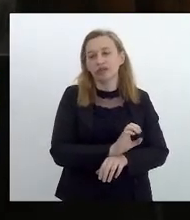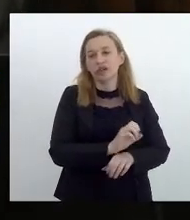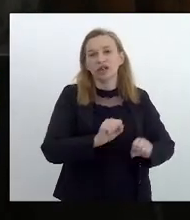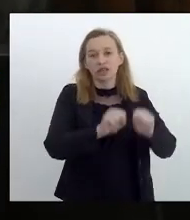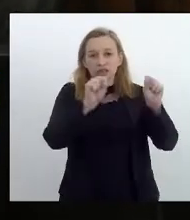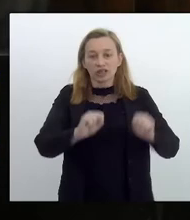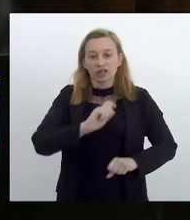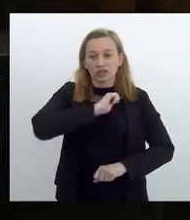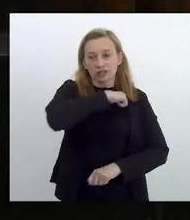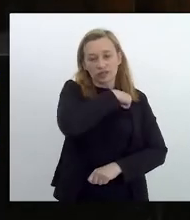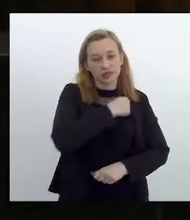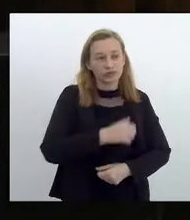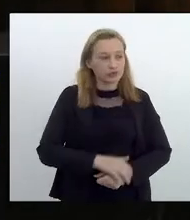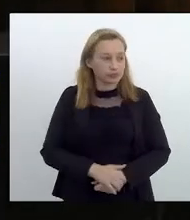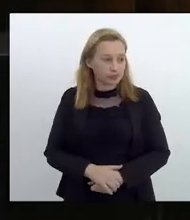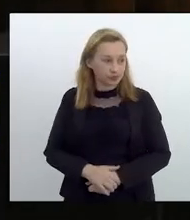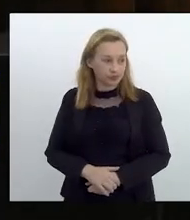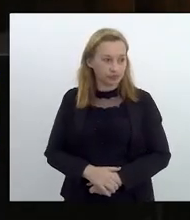fiscal